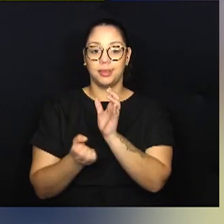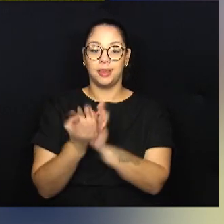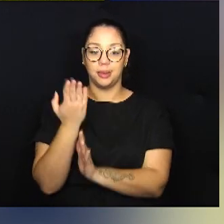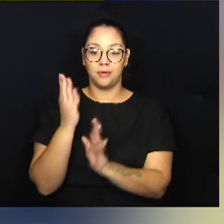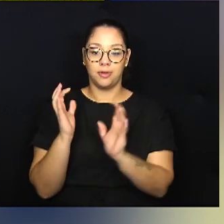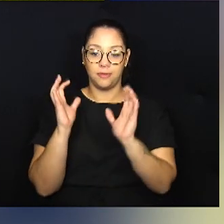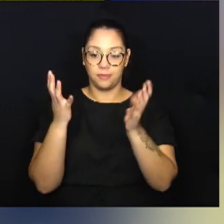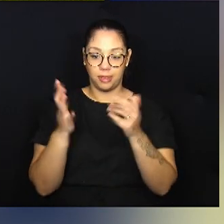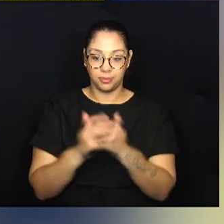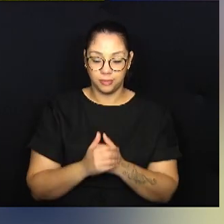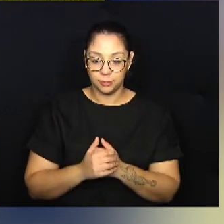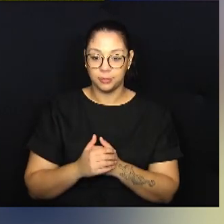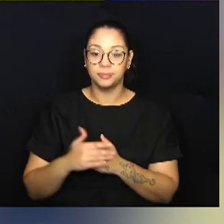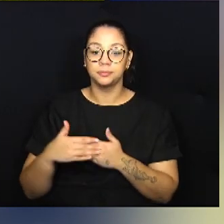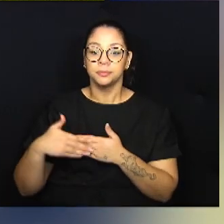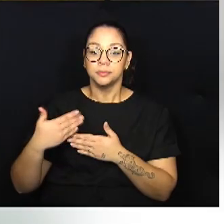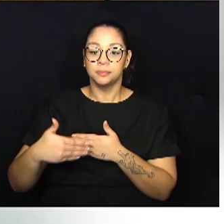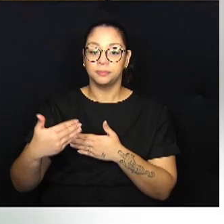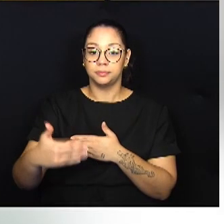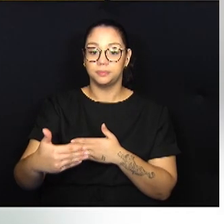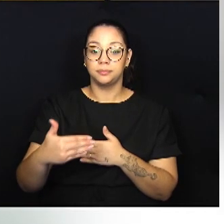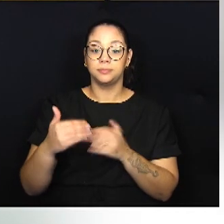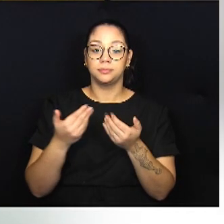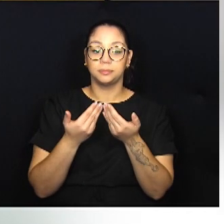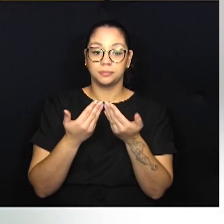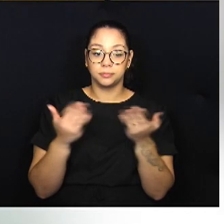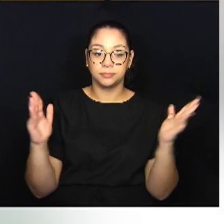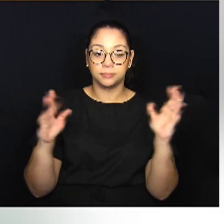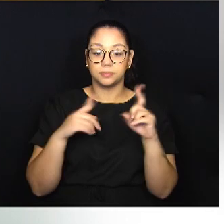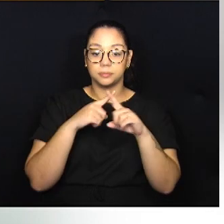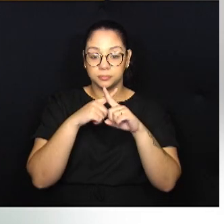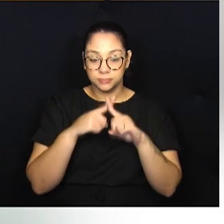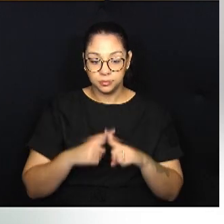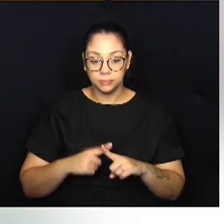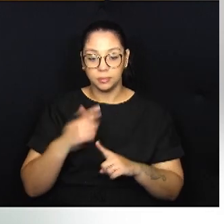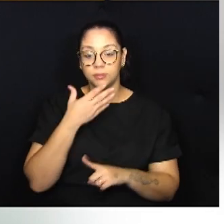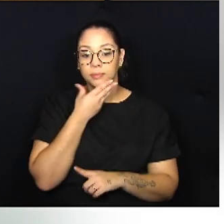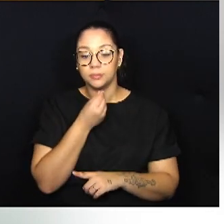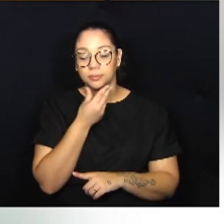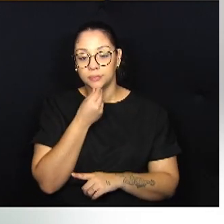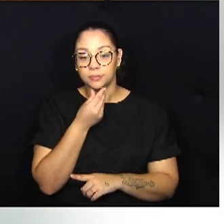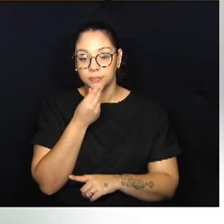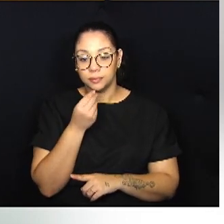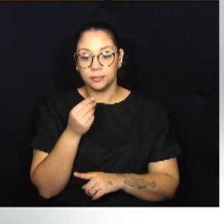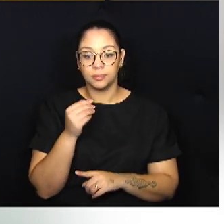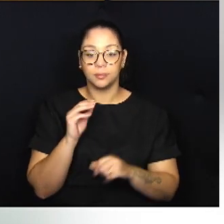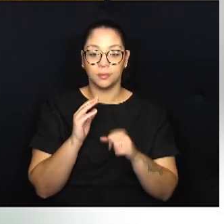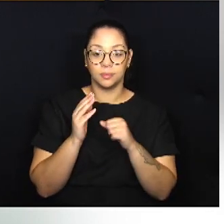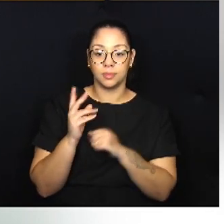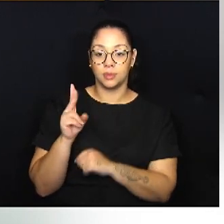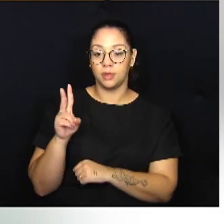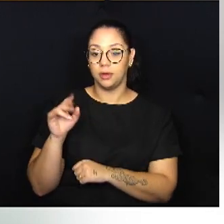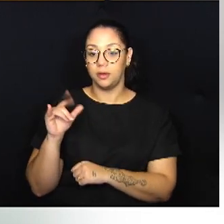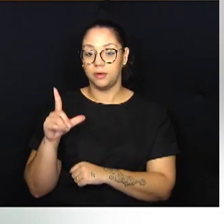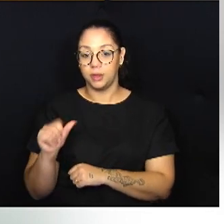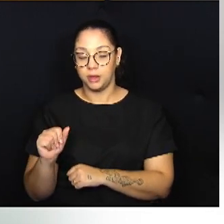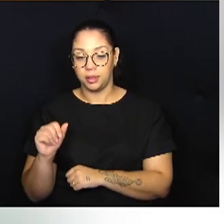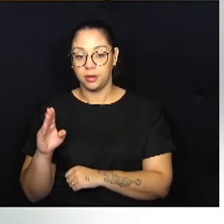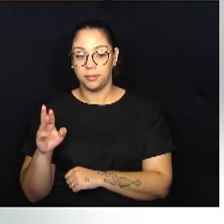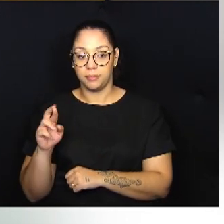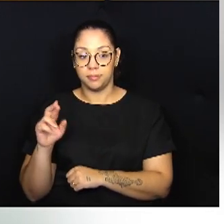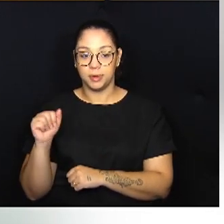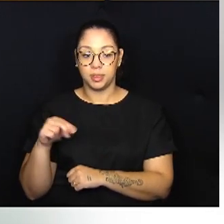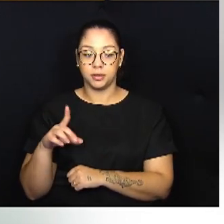A partida que abriu a competição masculina foi entre Vila Brandina e Santa Terezinha.